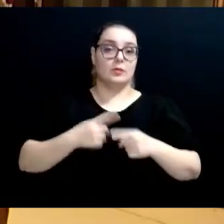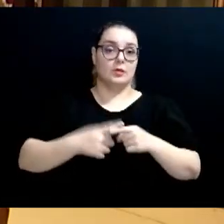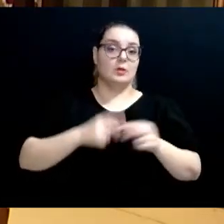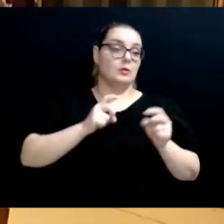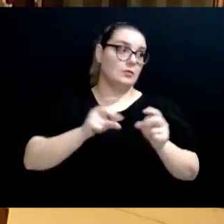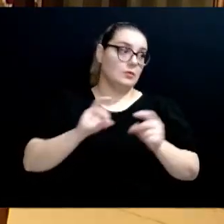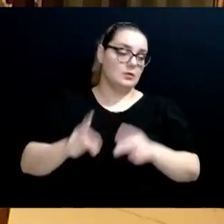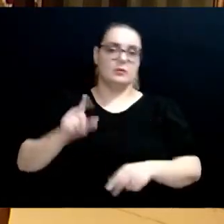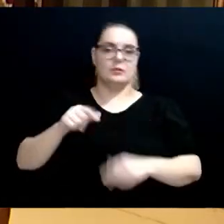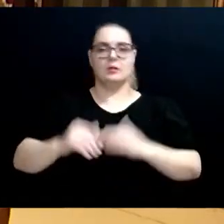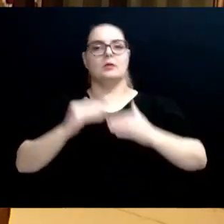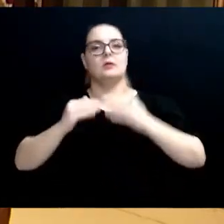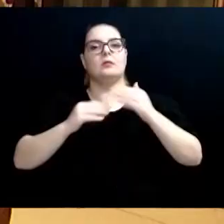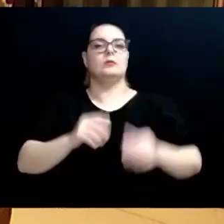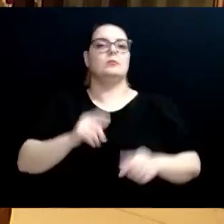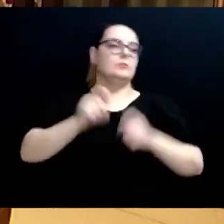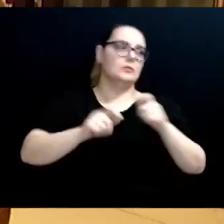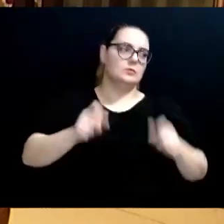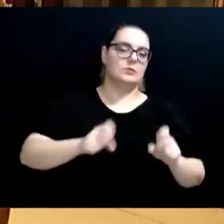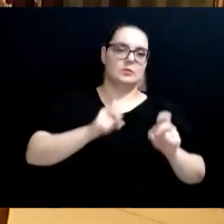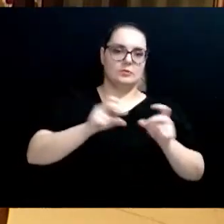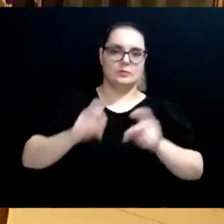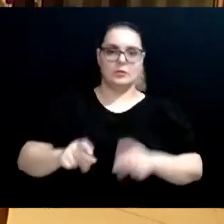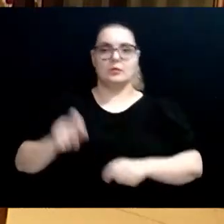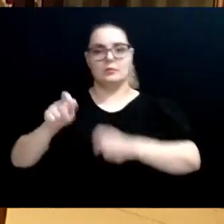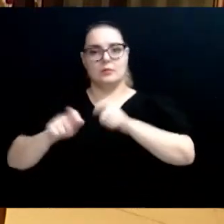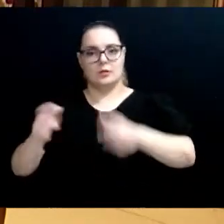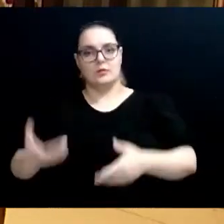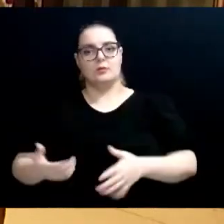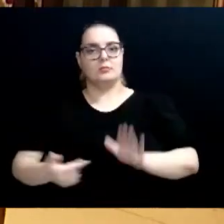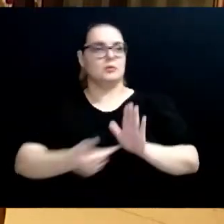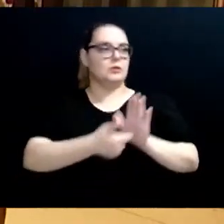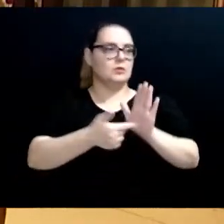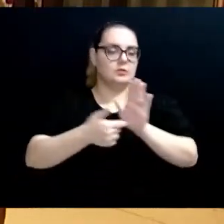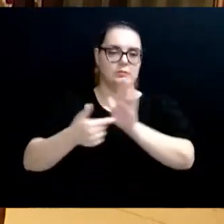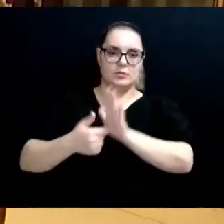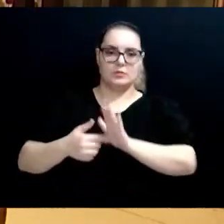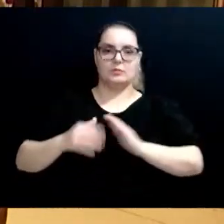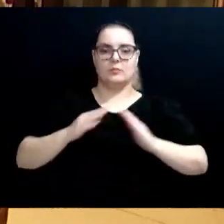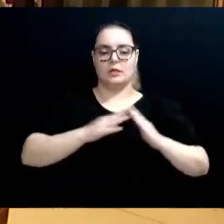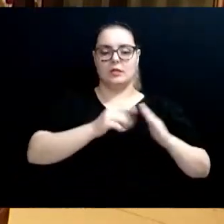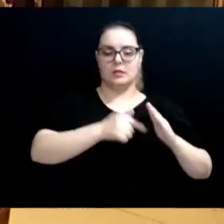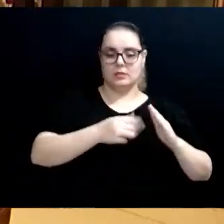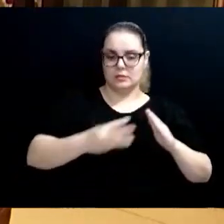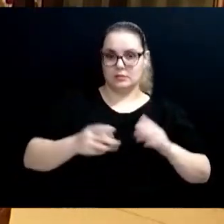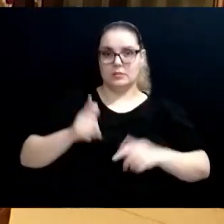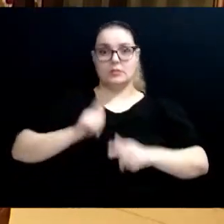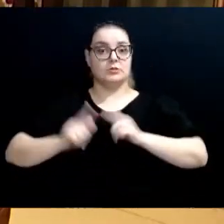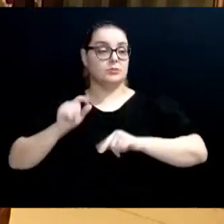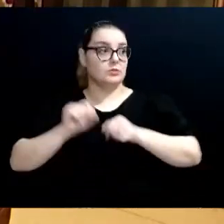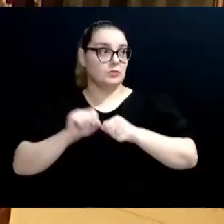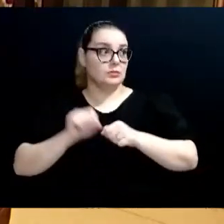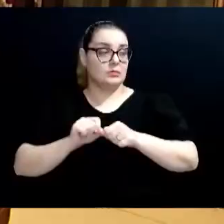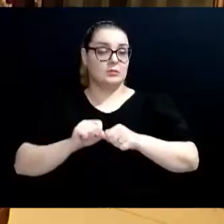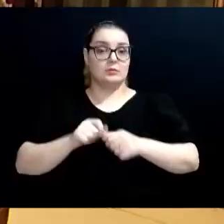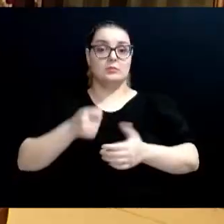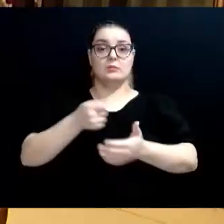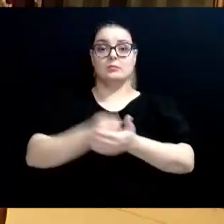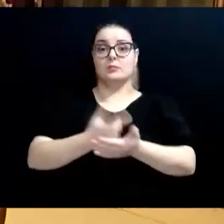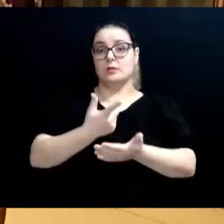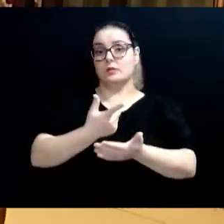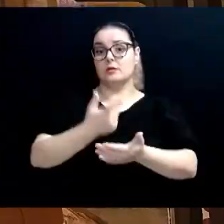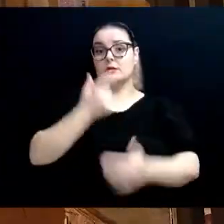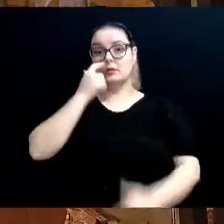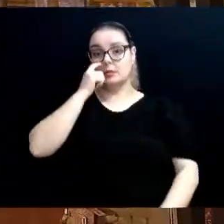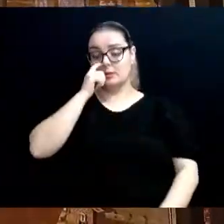ambiente onde eles se identificam e está ali todo mundo no mesmo propósito, né? Porque a venda é prosperidade para quem está